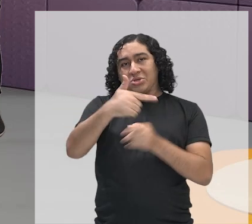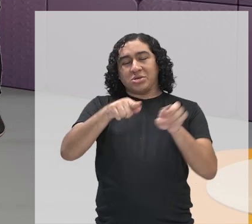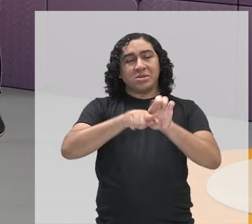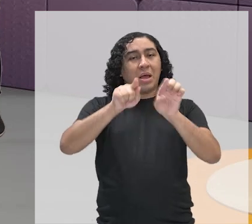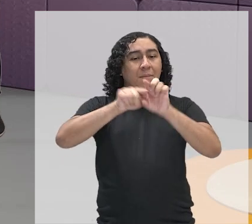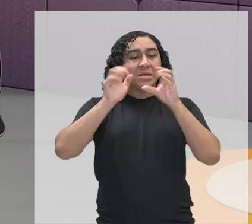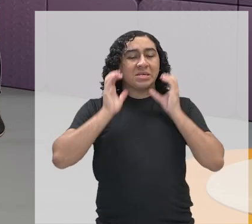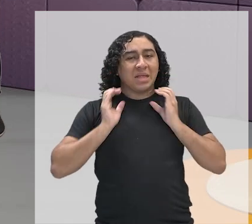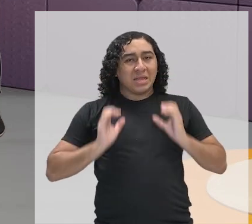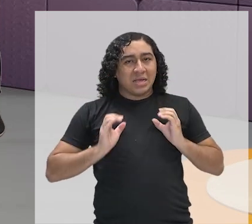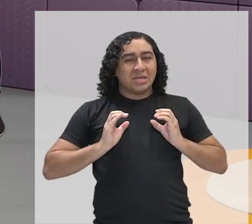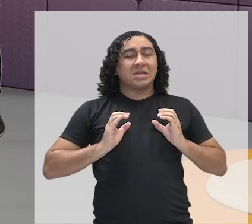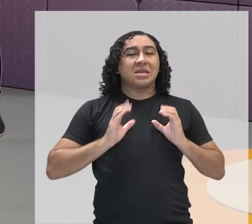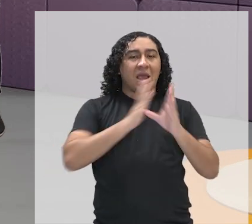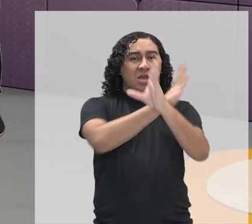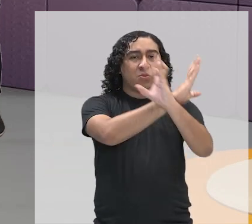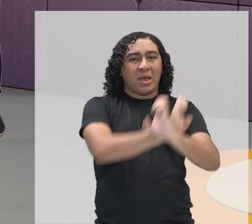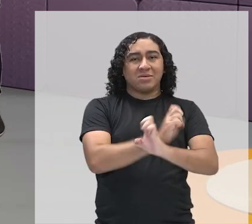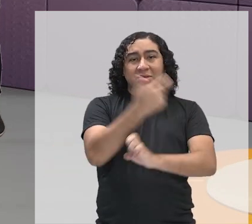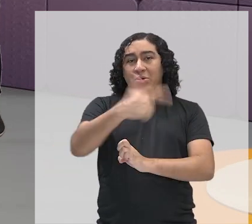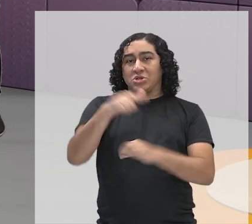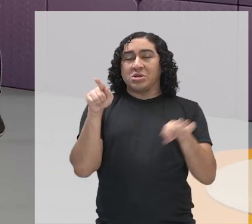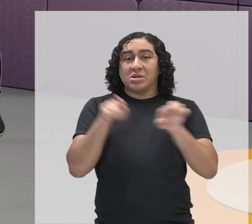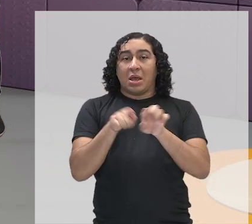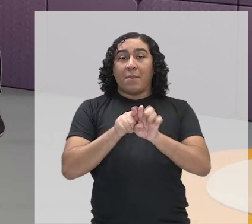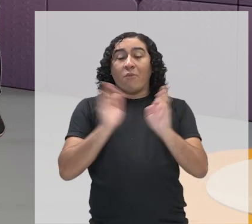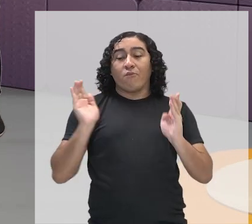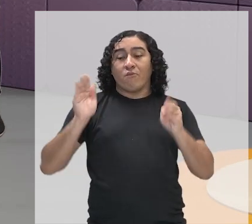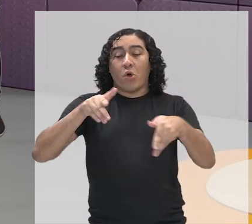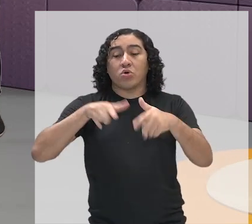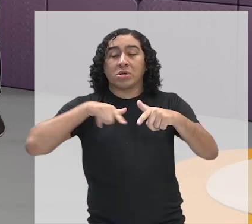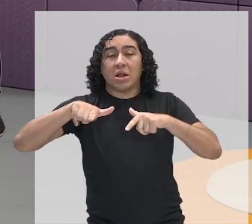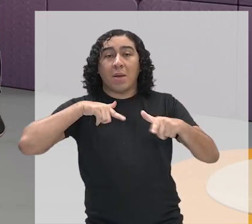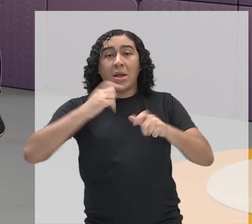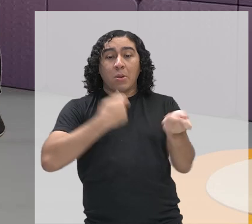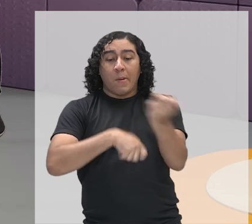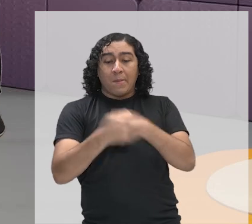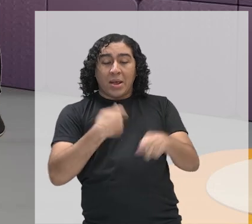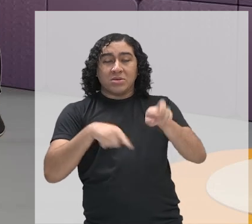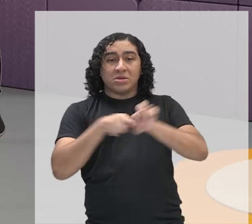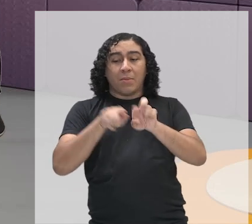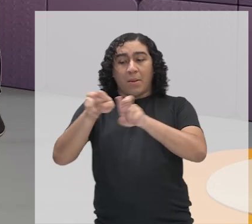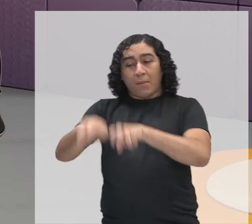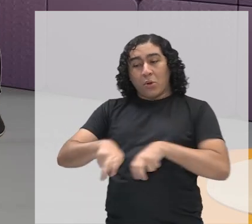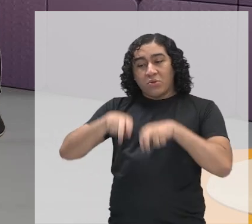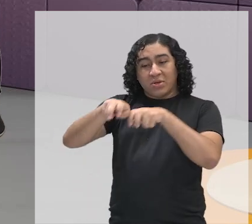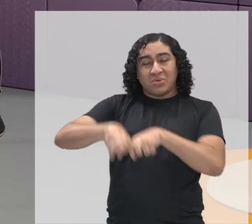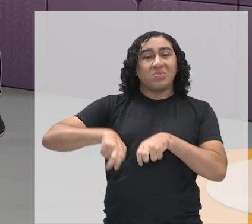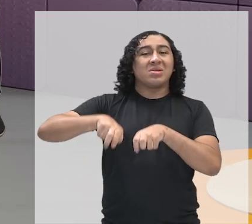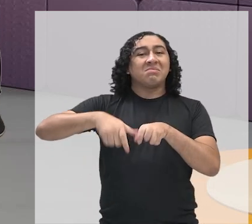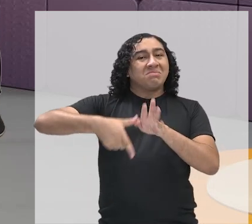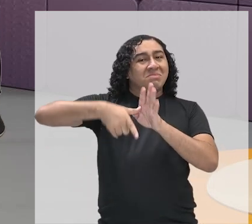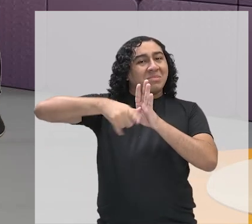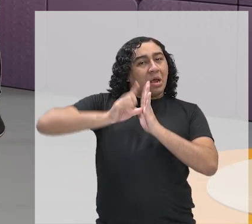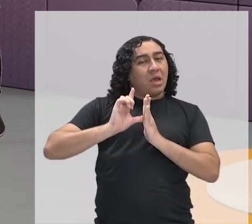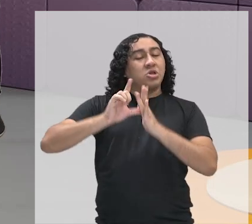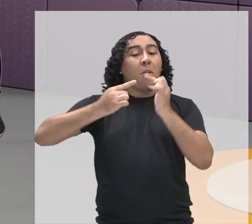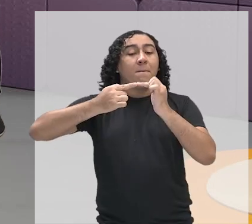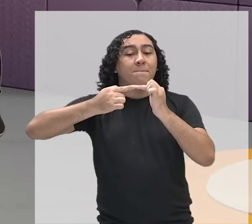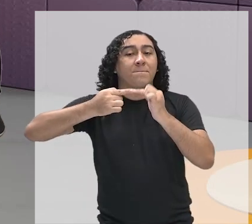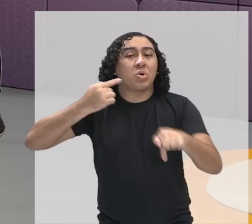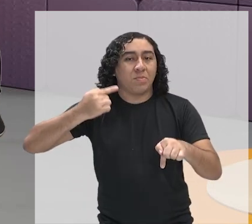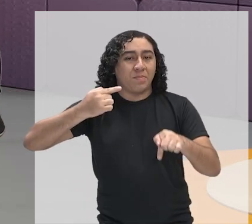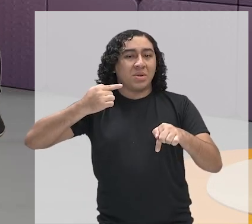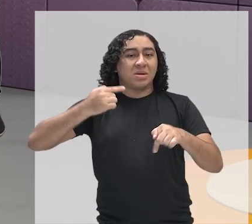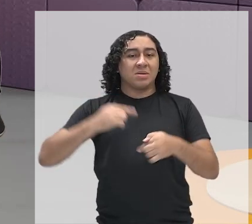Se dedicavam ao comércio e à manufatura, atividade que eram proibidas, né, aos